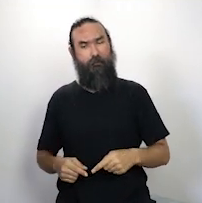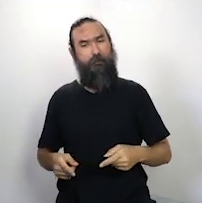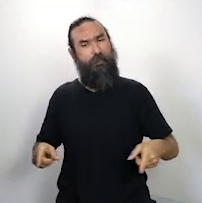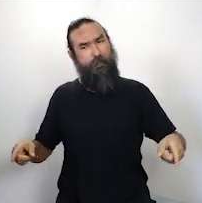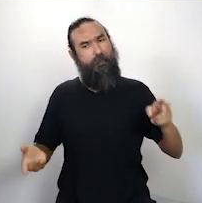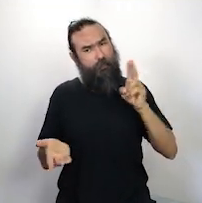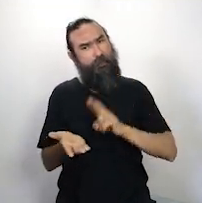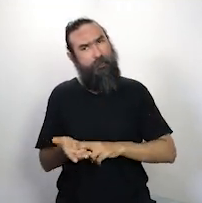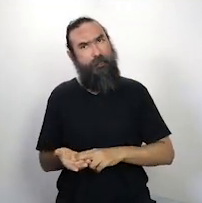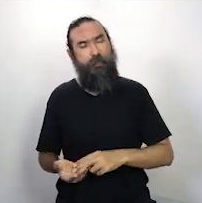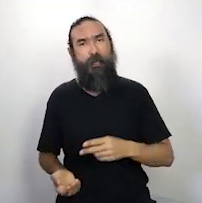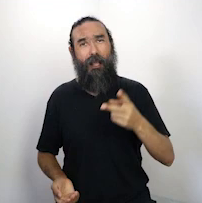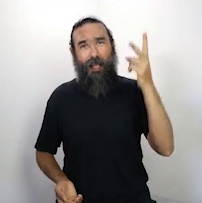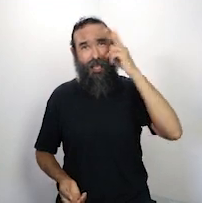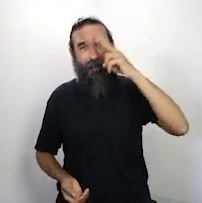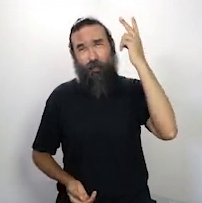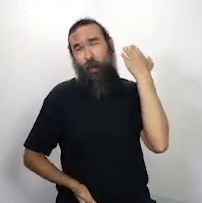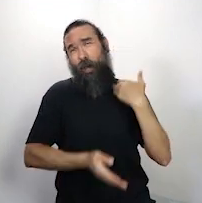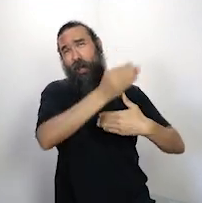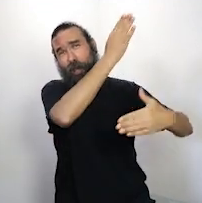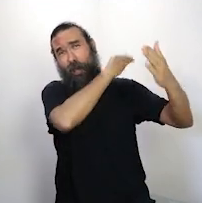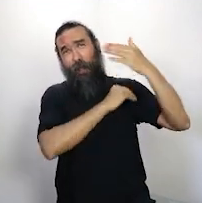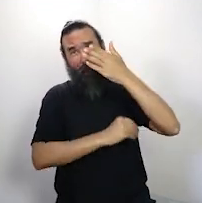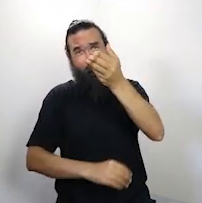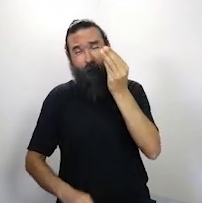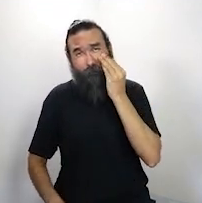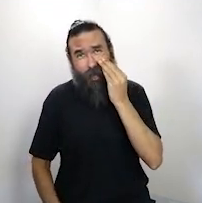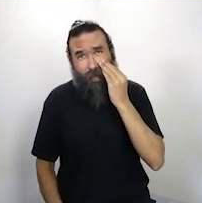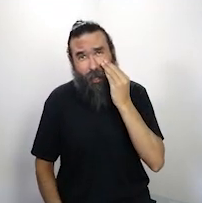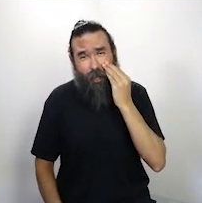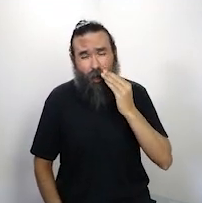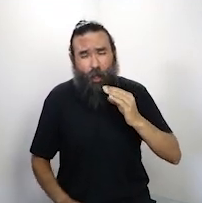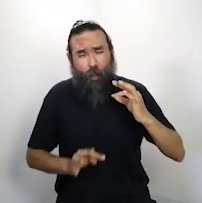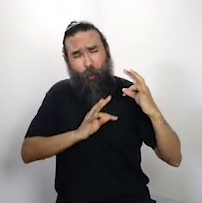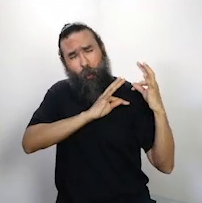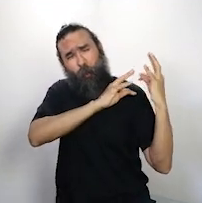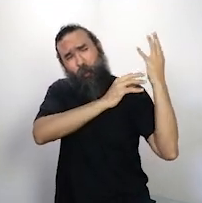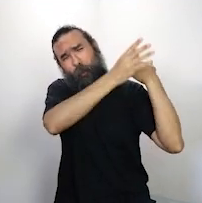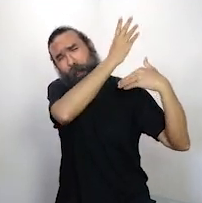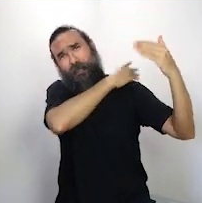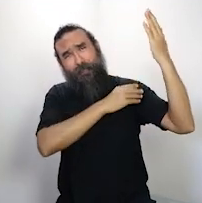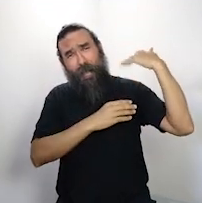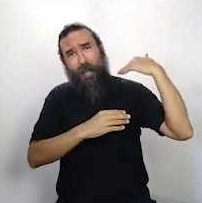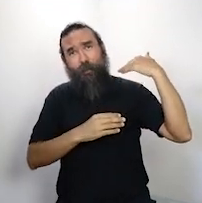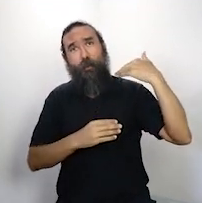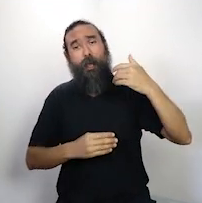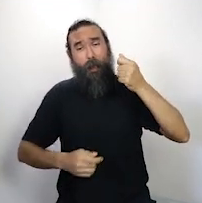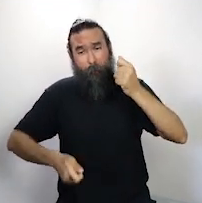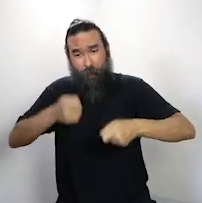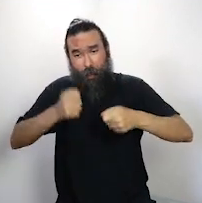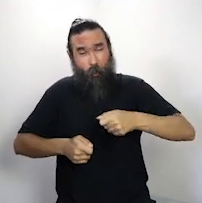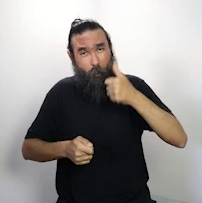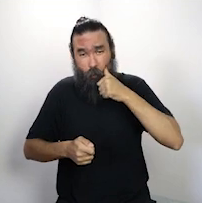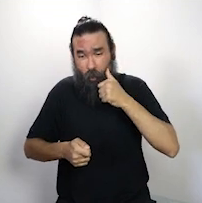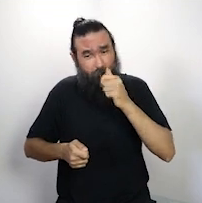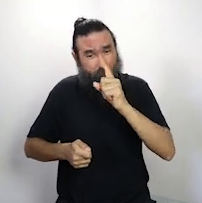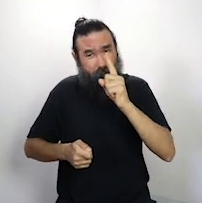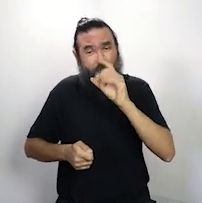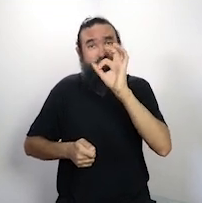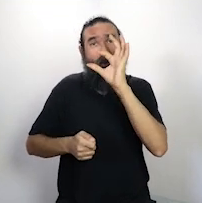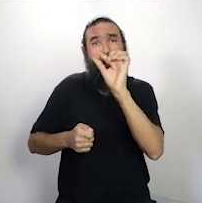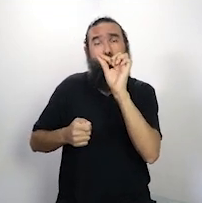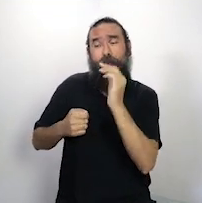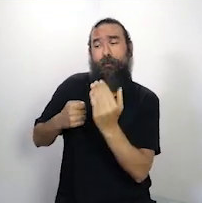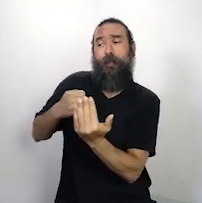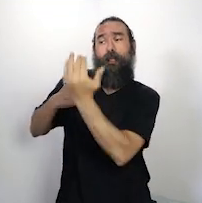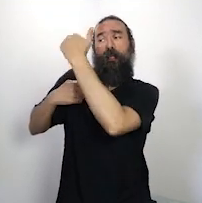percussão. Mas na história, se você for pesquisar todas as nações de maracatu, vai ter sempre uma mulher como protagonista da história.